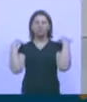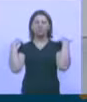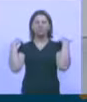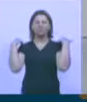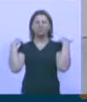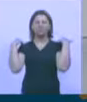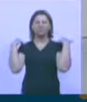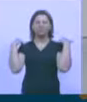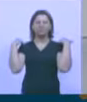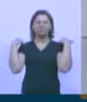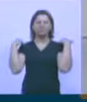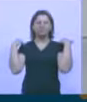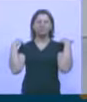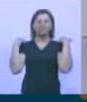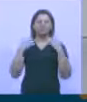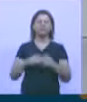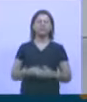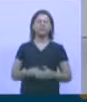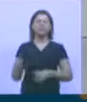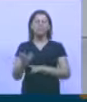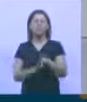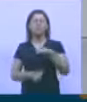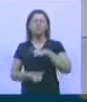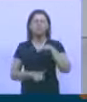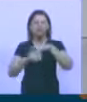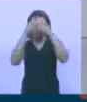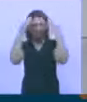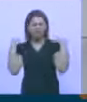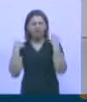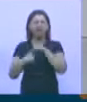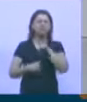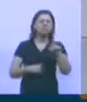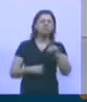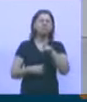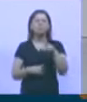Are there any sisters here? Tem alguma irmã aqui, alguma freira?